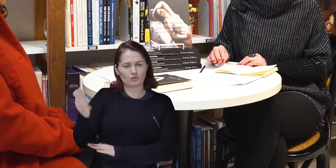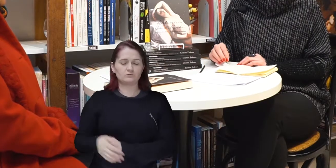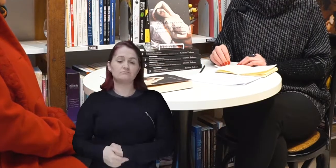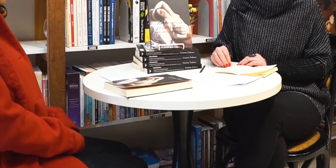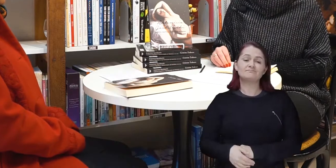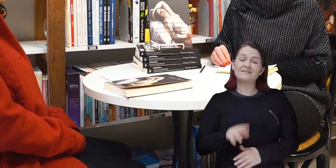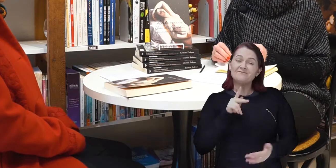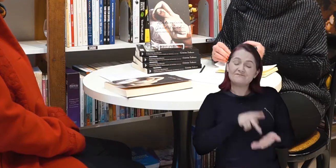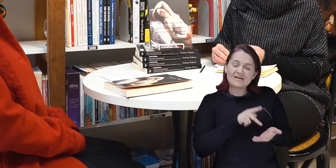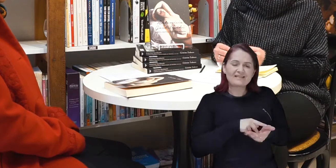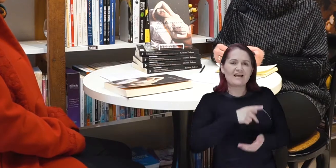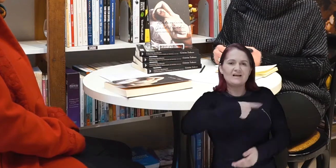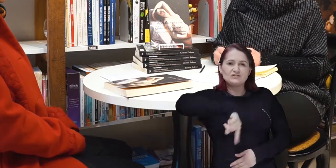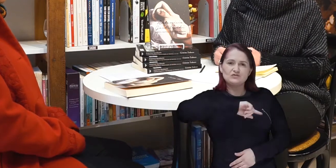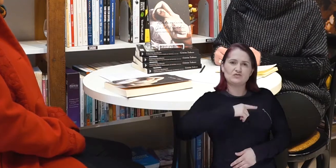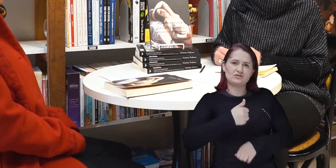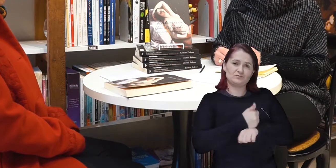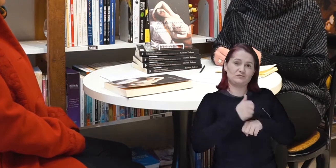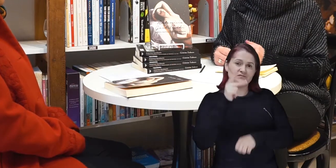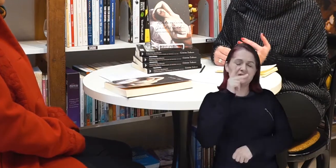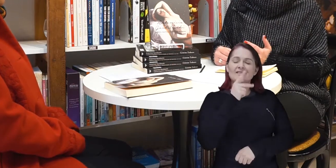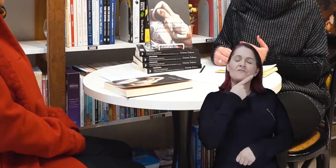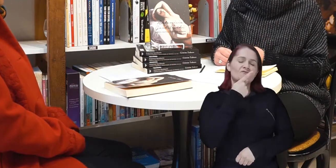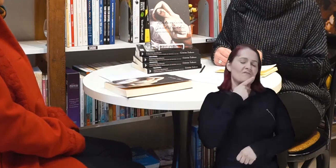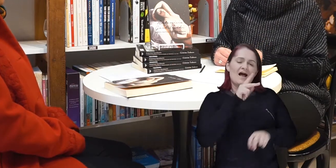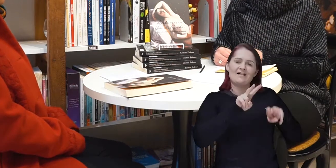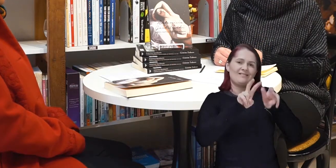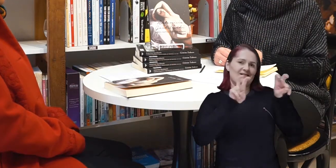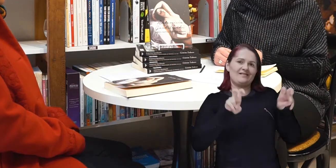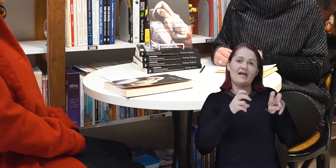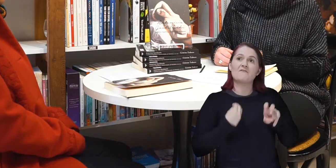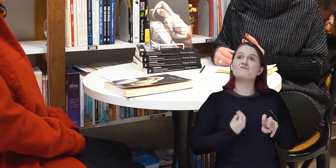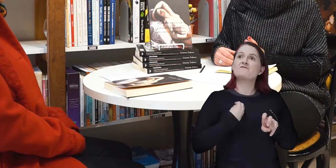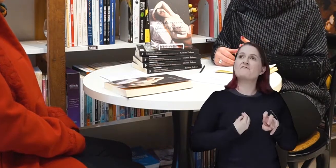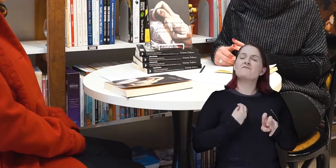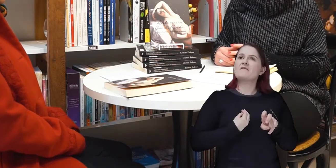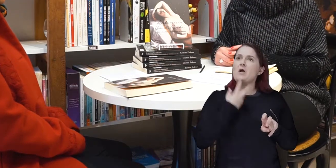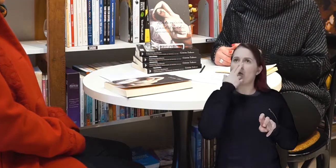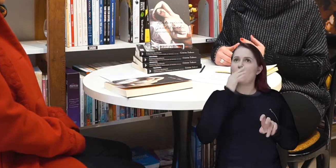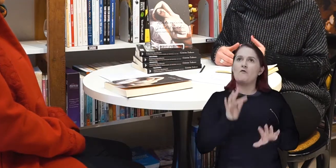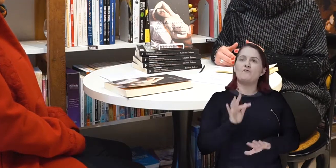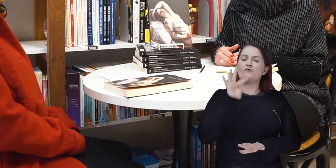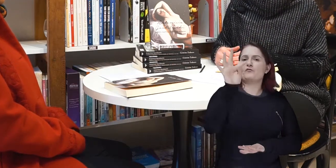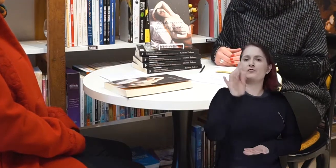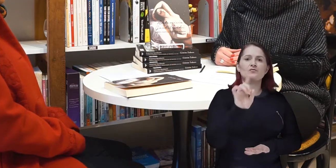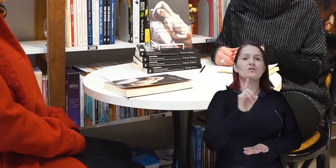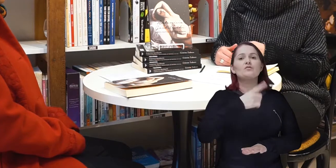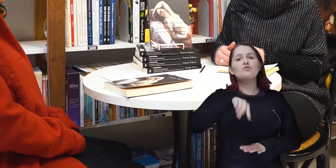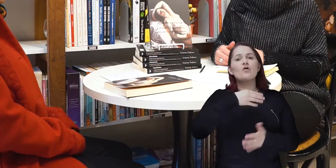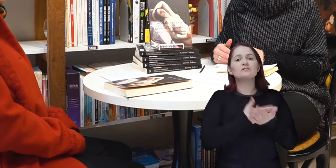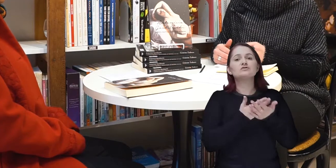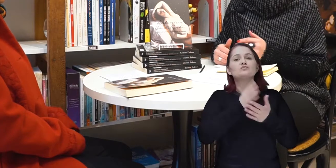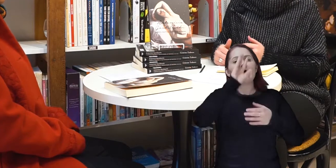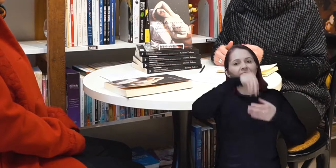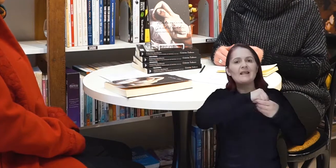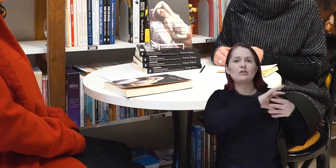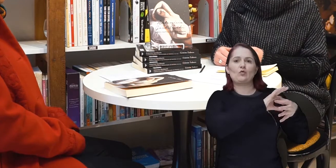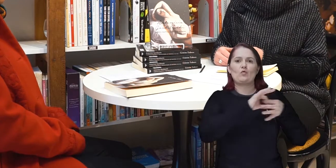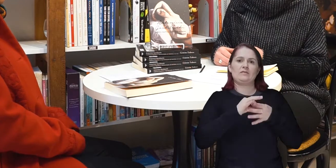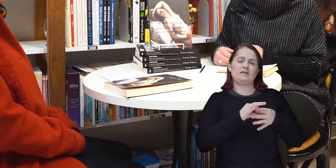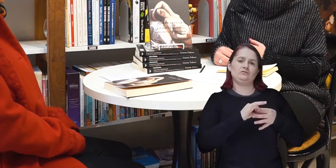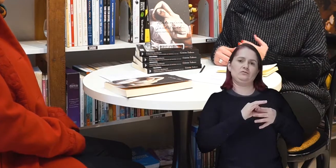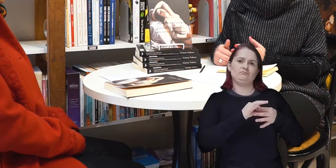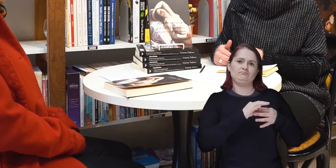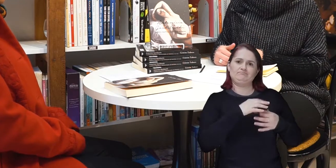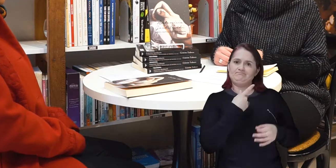nós historiadores não usamos esse tipo de termo à frente do seu tempo. A gente procura estudar os protagonistas inseridos no contexto em que